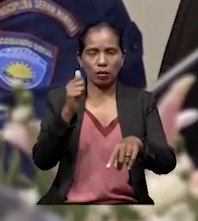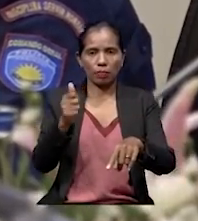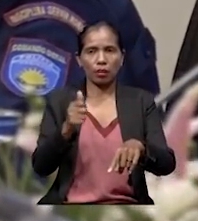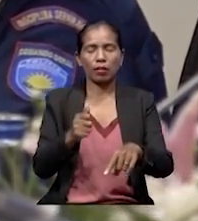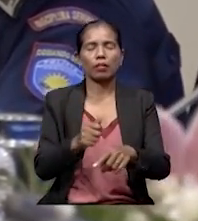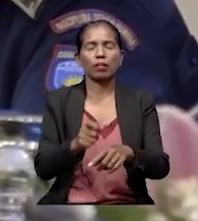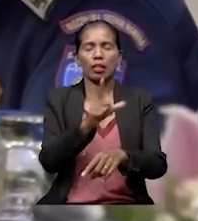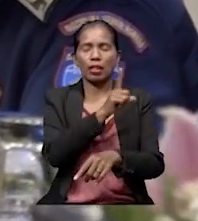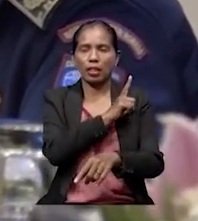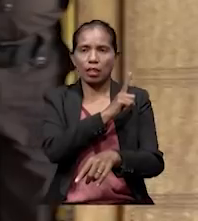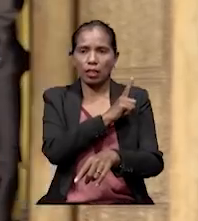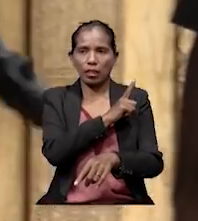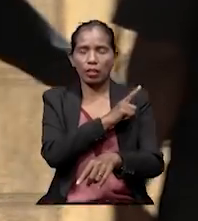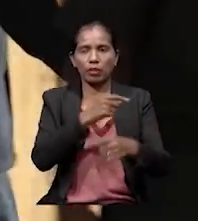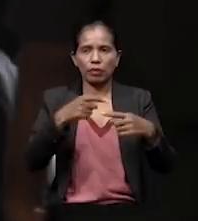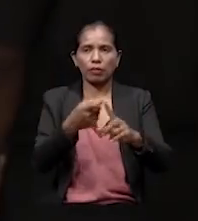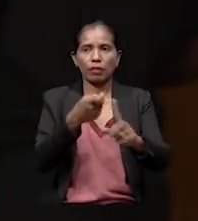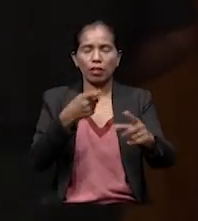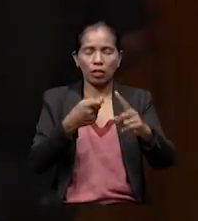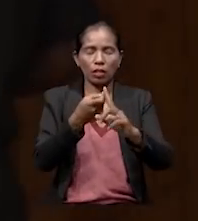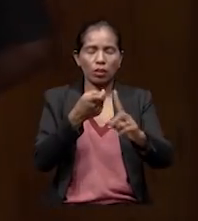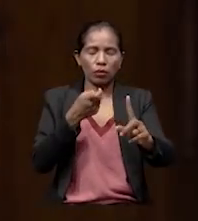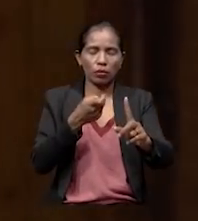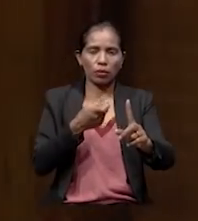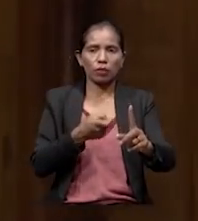Tenente General Lerianan Timor, fila husi Palácio